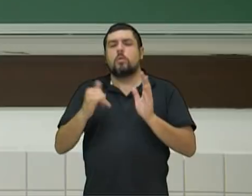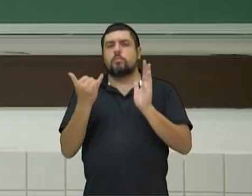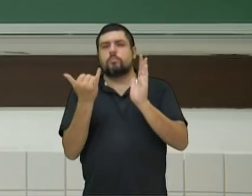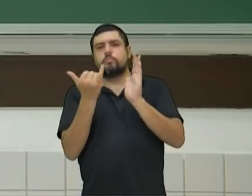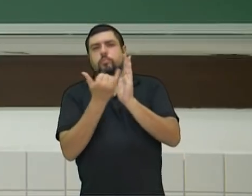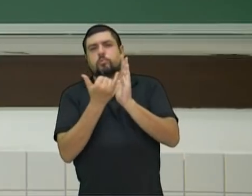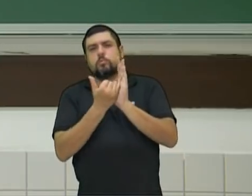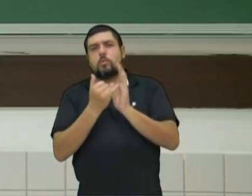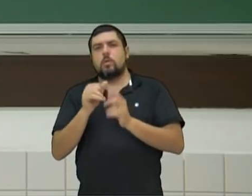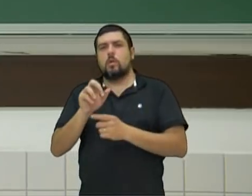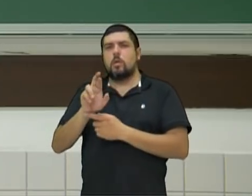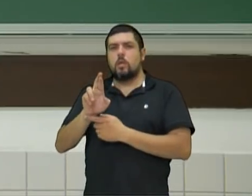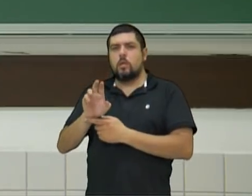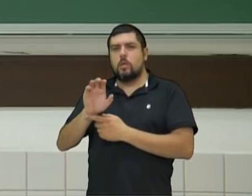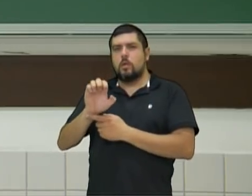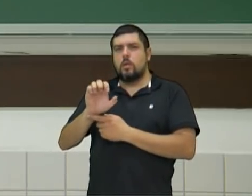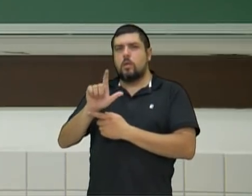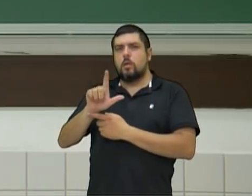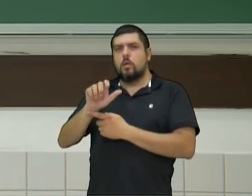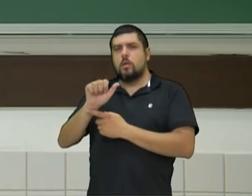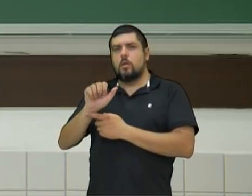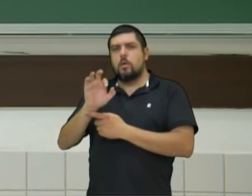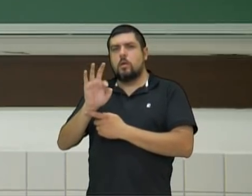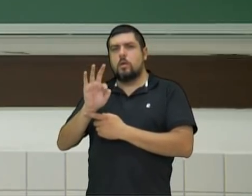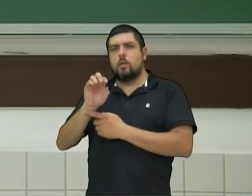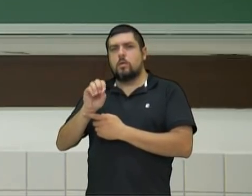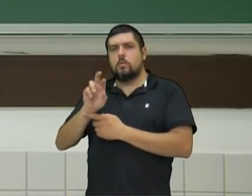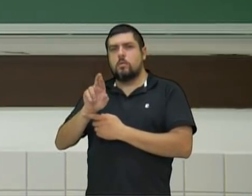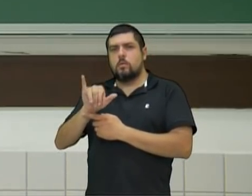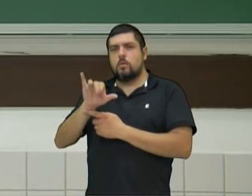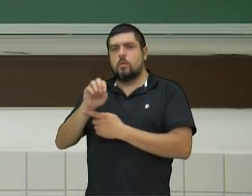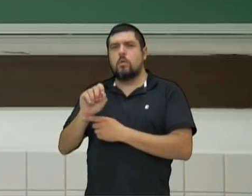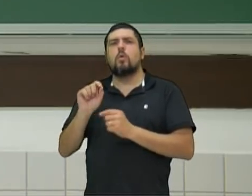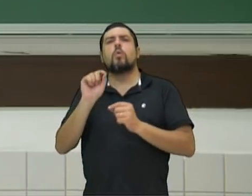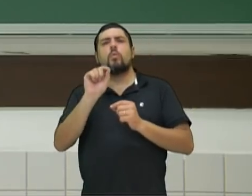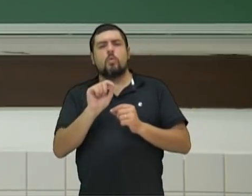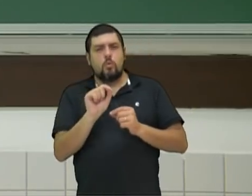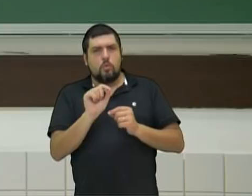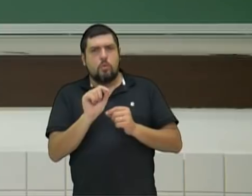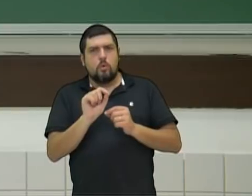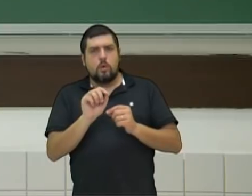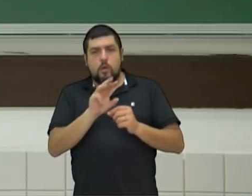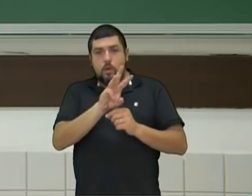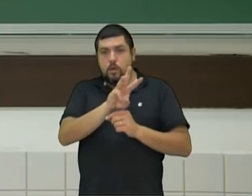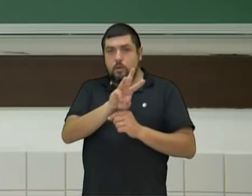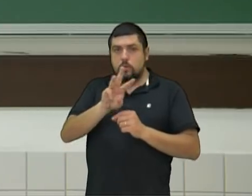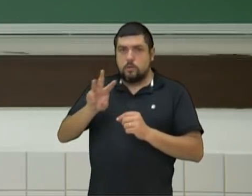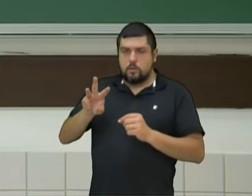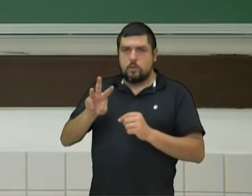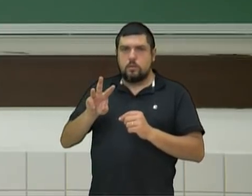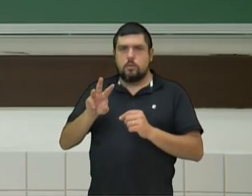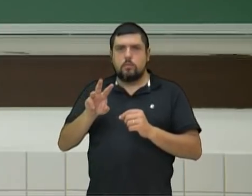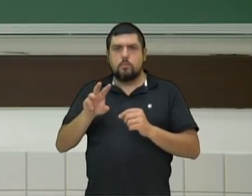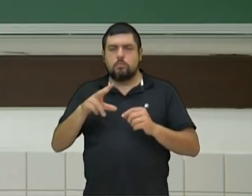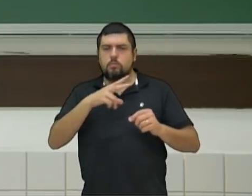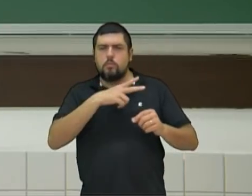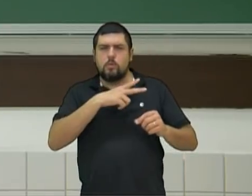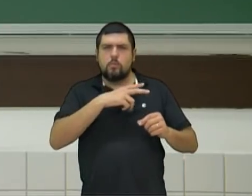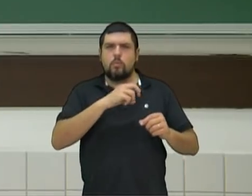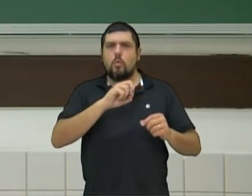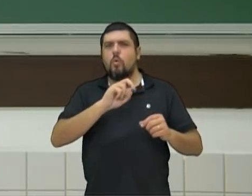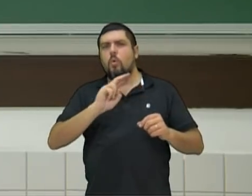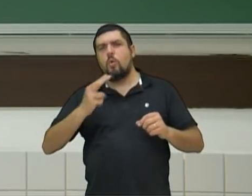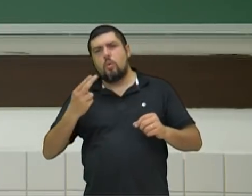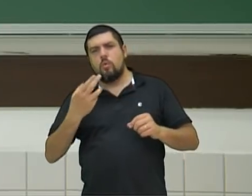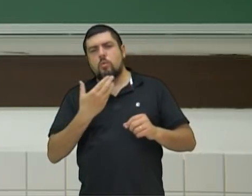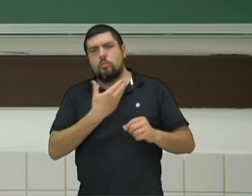vários sites, tanto privados, tanto do governo, que ele traz vários relatórios